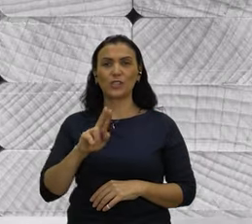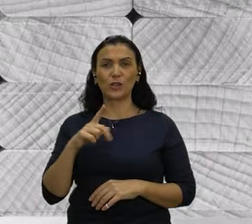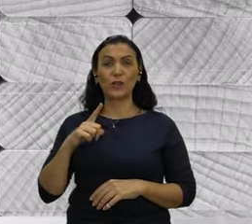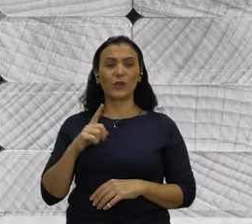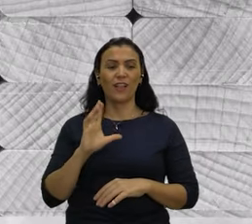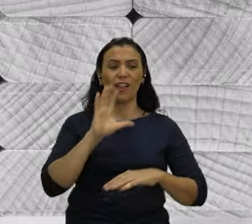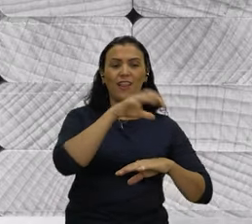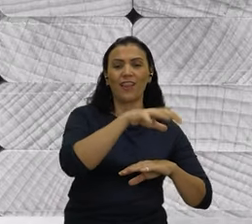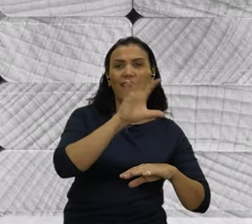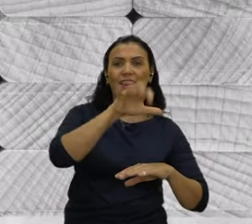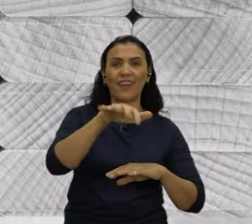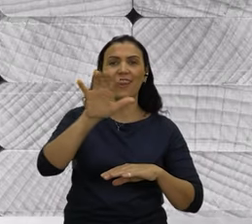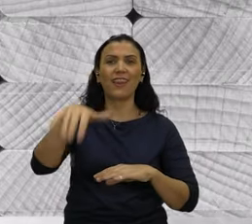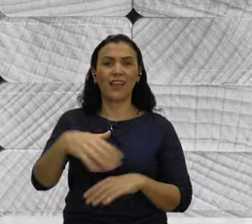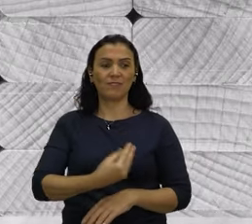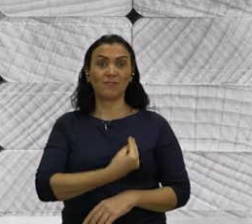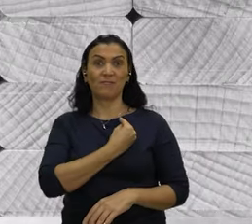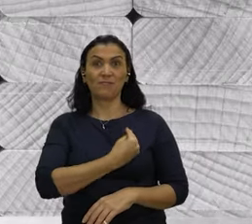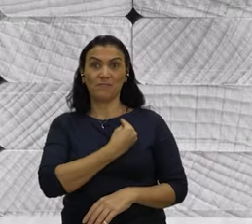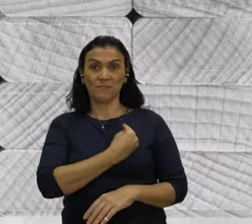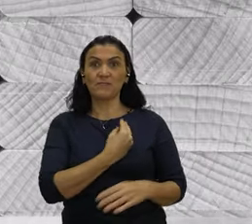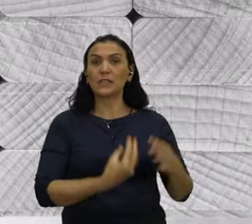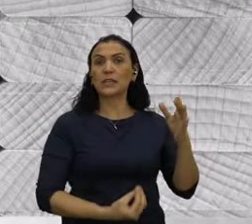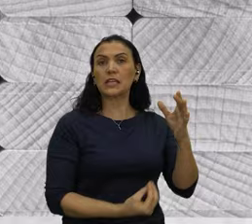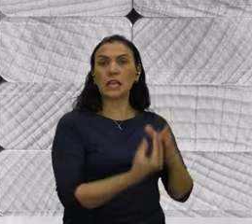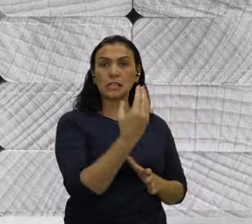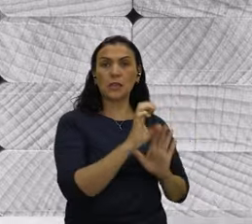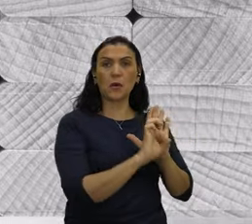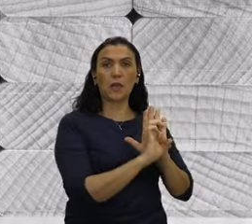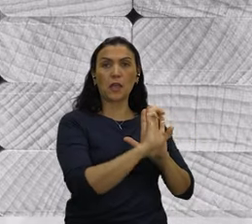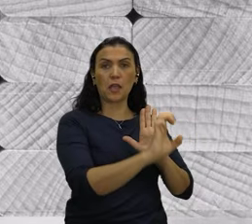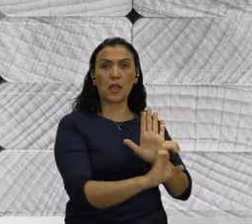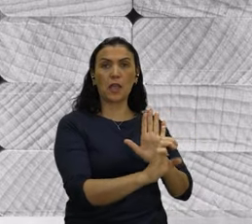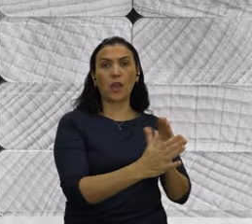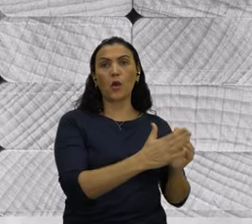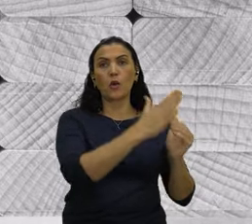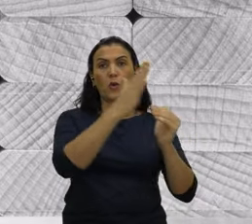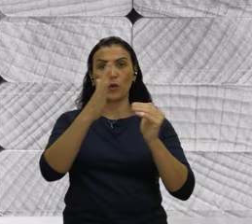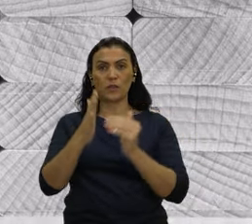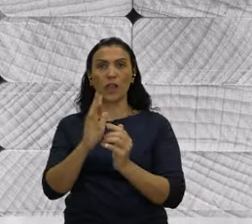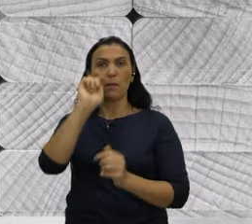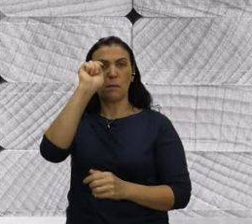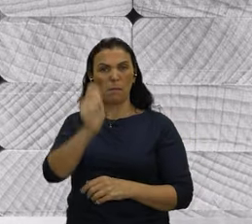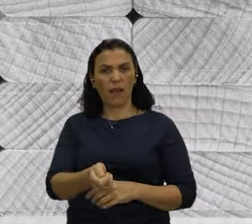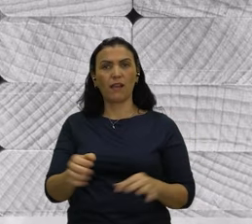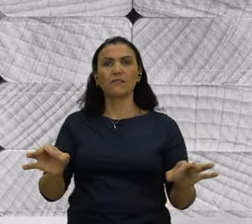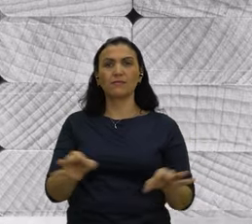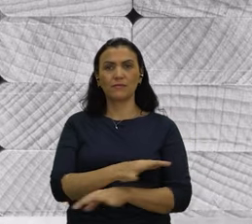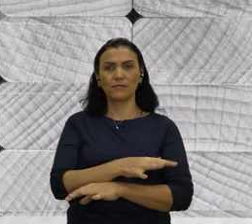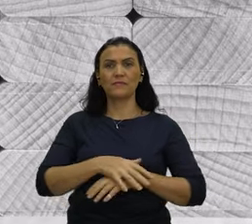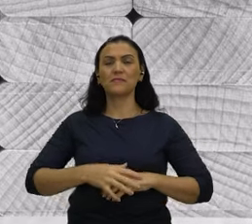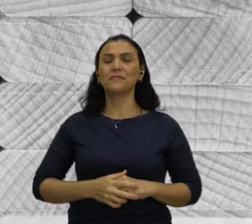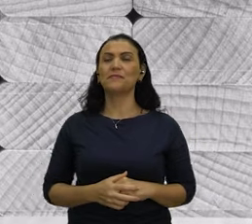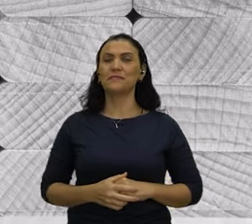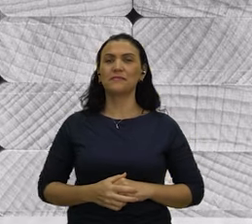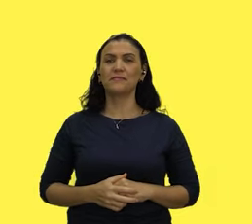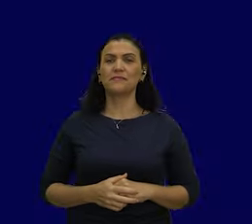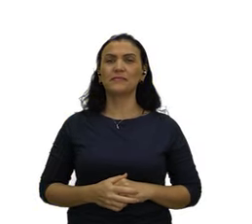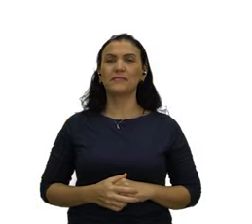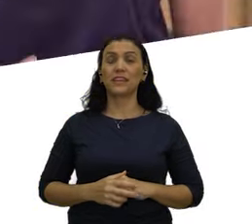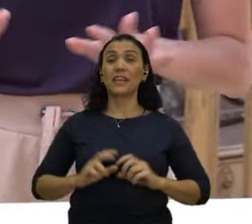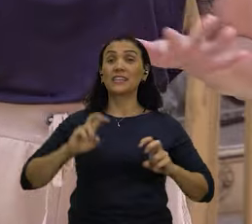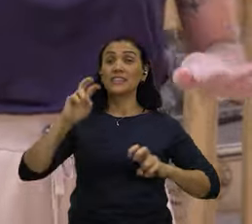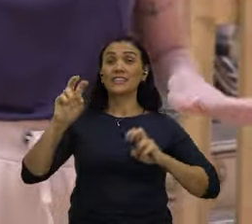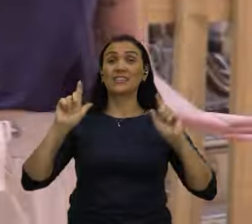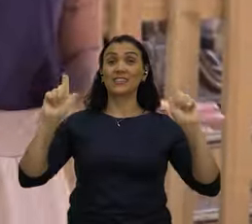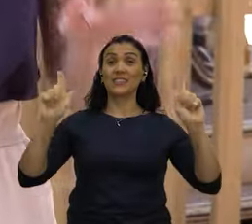AGU estava lá em cada etapa, desde a criação do edital até a última batida do martelo.